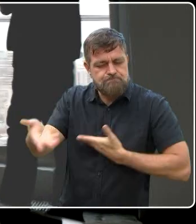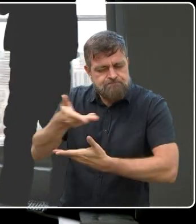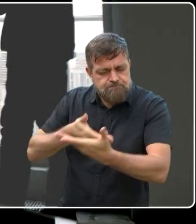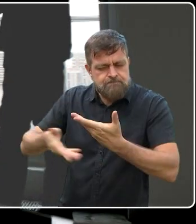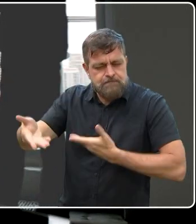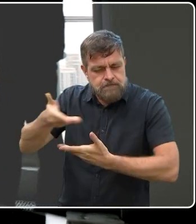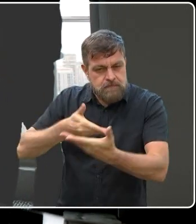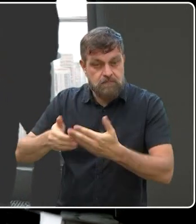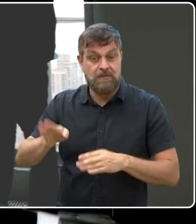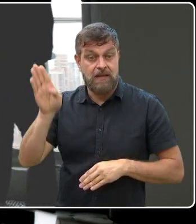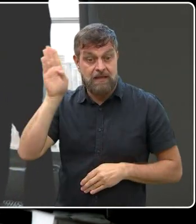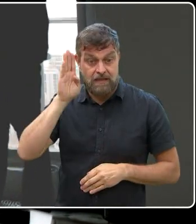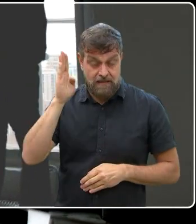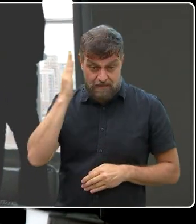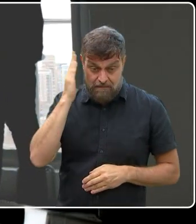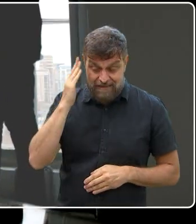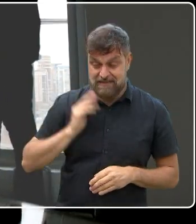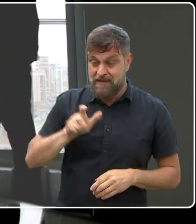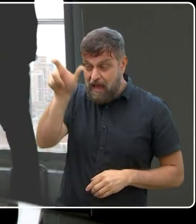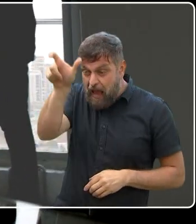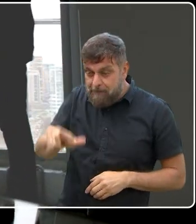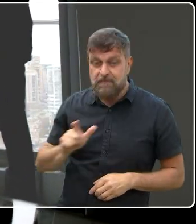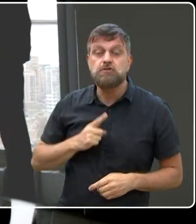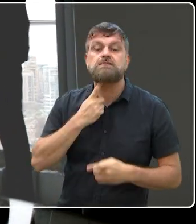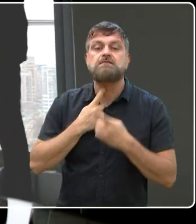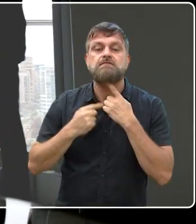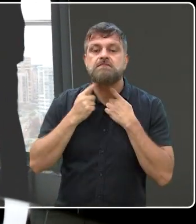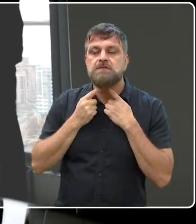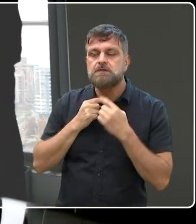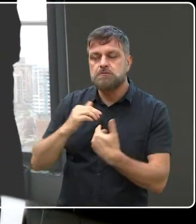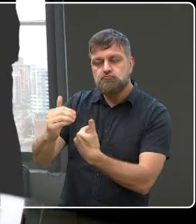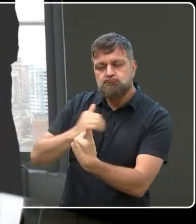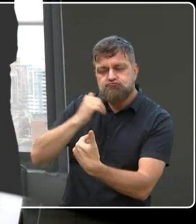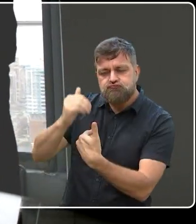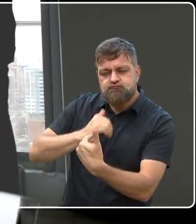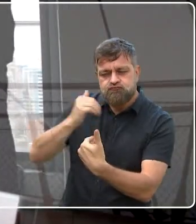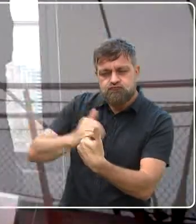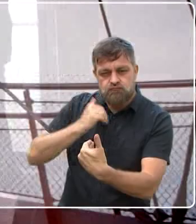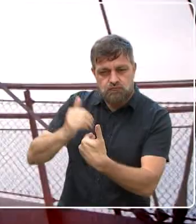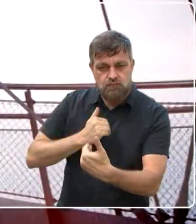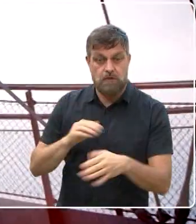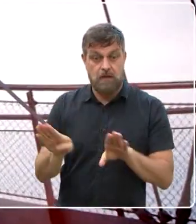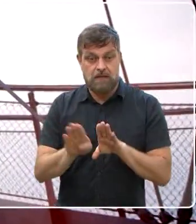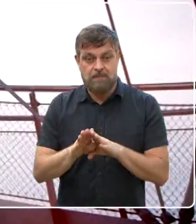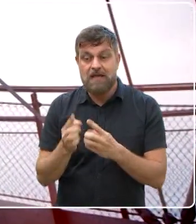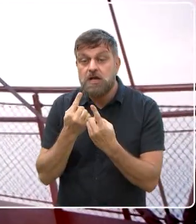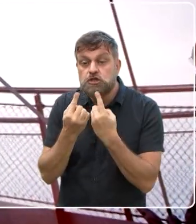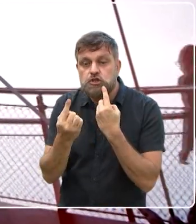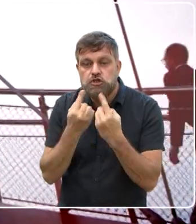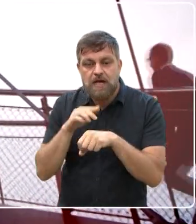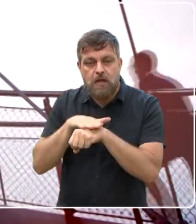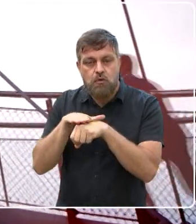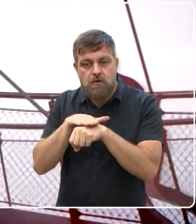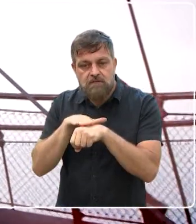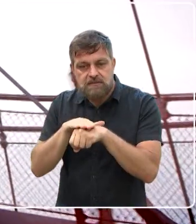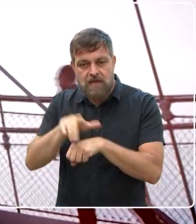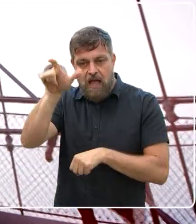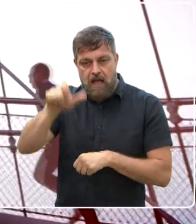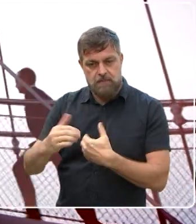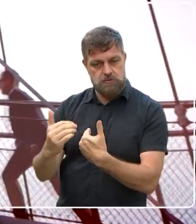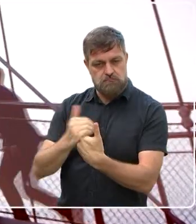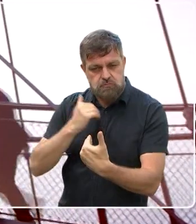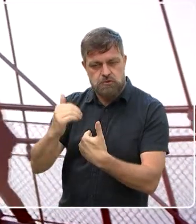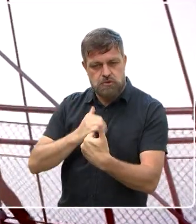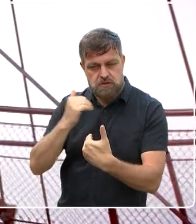Estude o perfil e a biografia da pessoa que deseja que se torne o seu conselheiro e estabeleça um diálogo para que ela possa